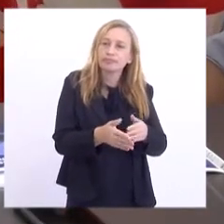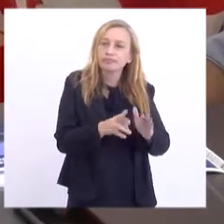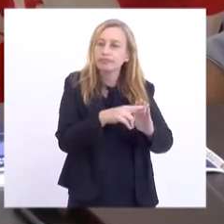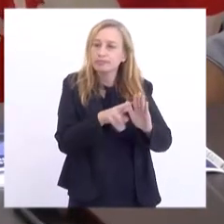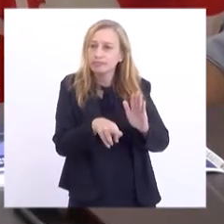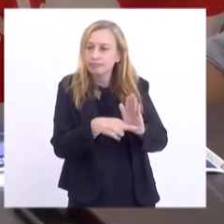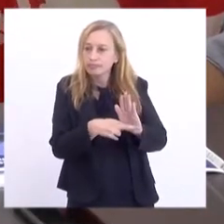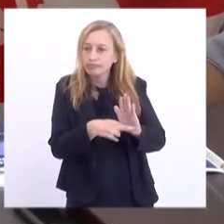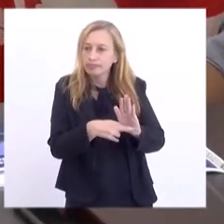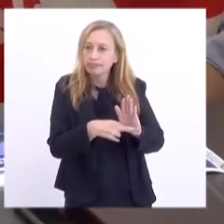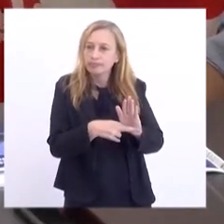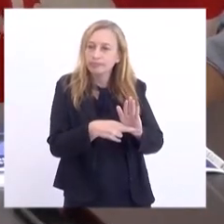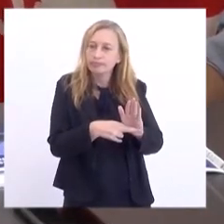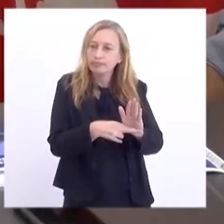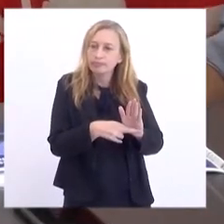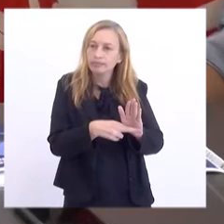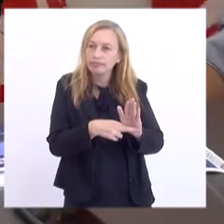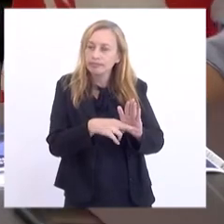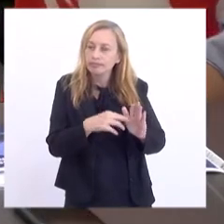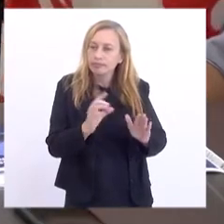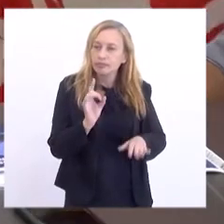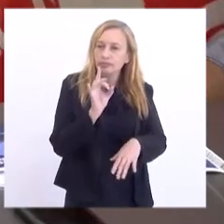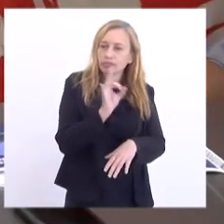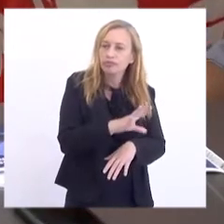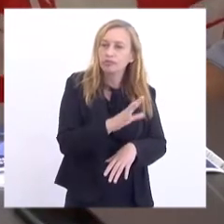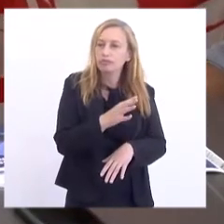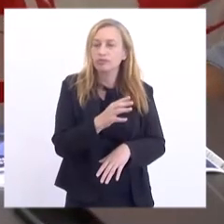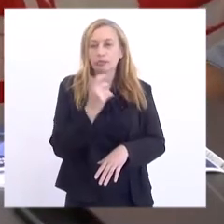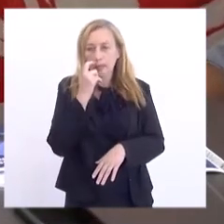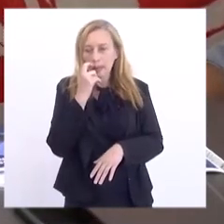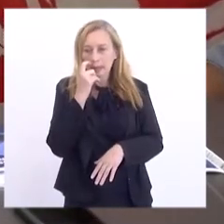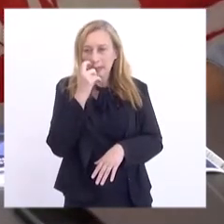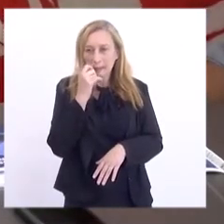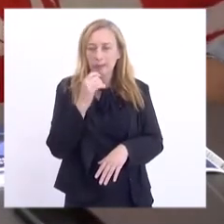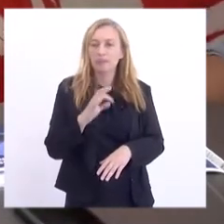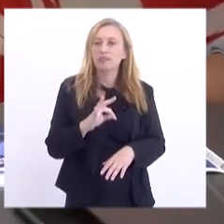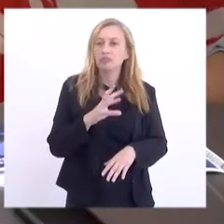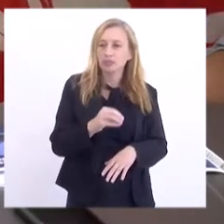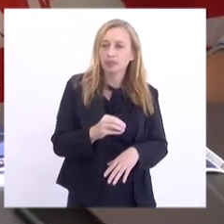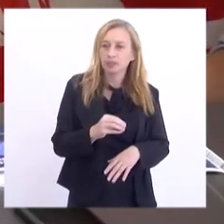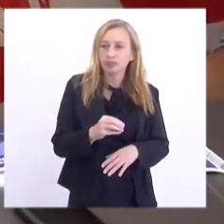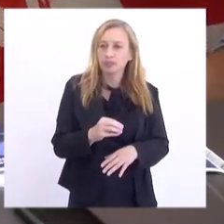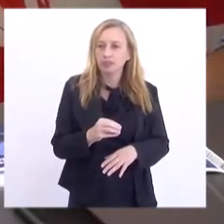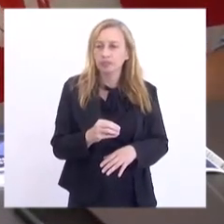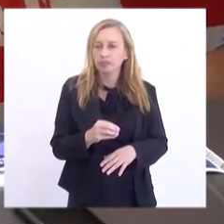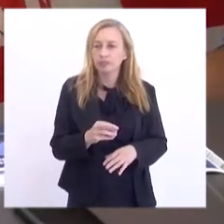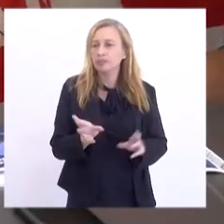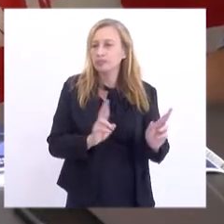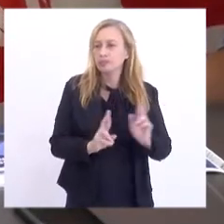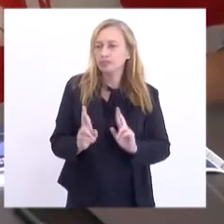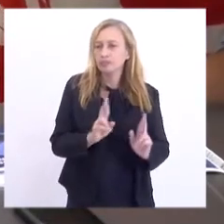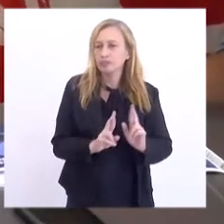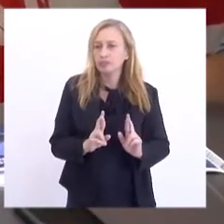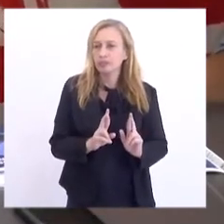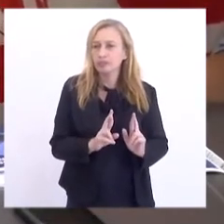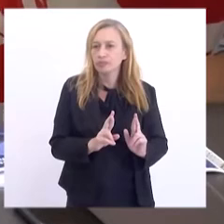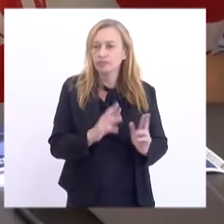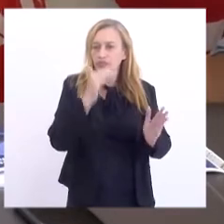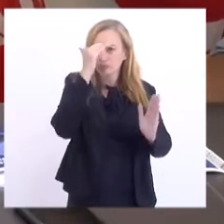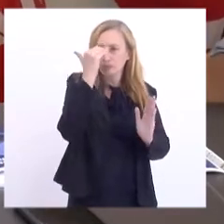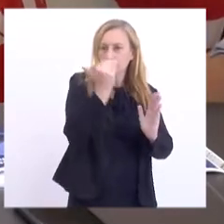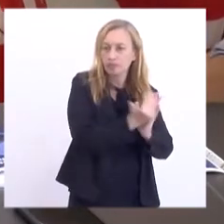seja tudo aquilo que é atribuição da peji e em relação à tanto concessão